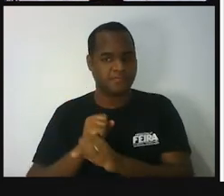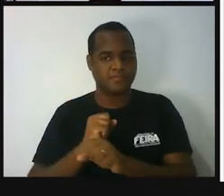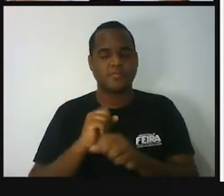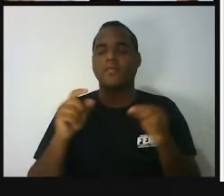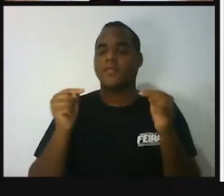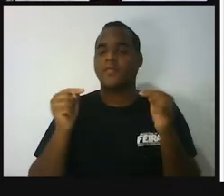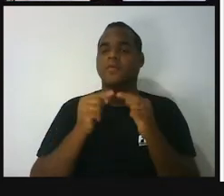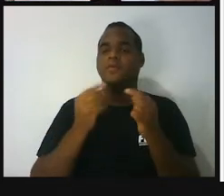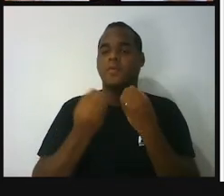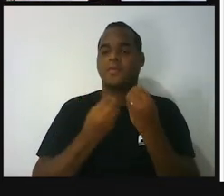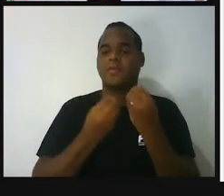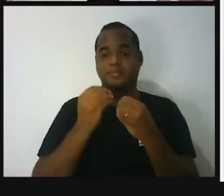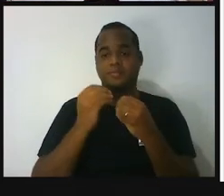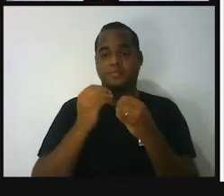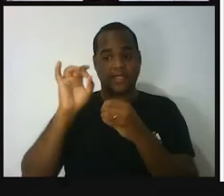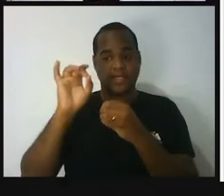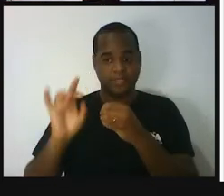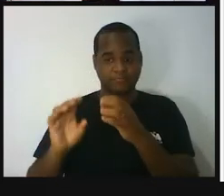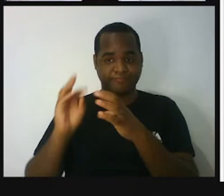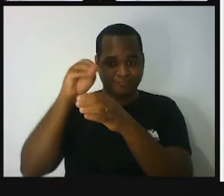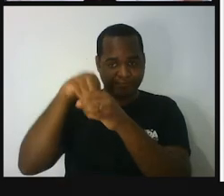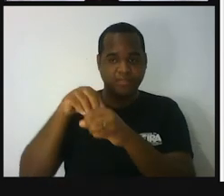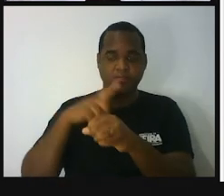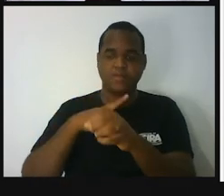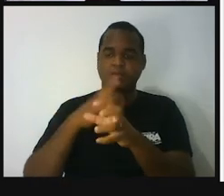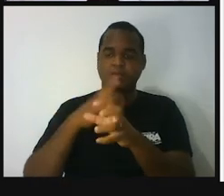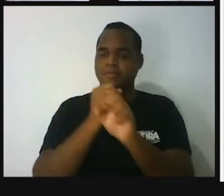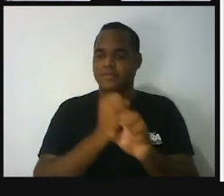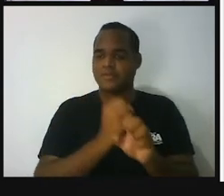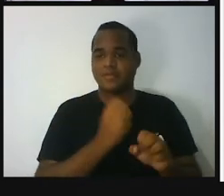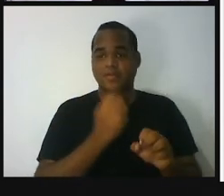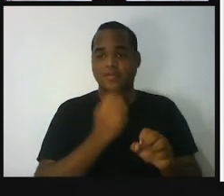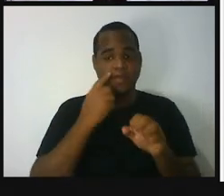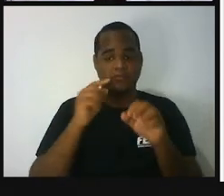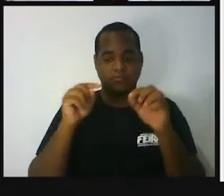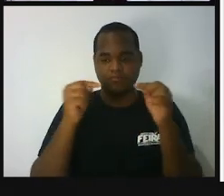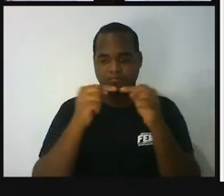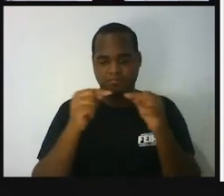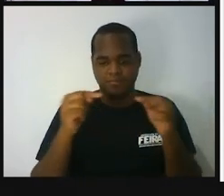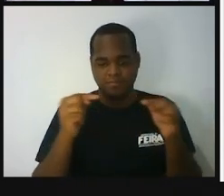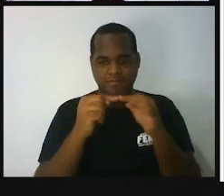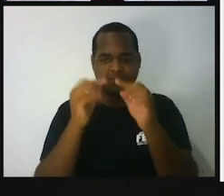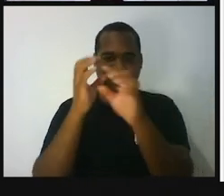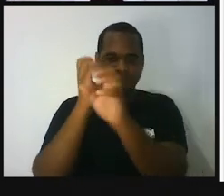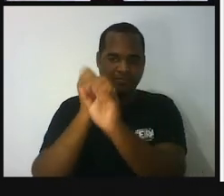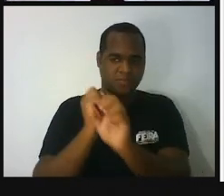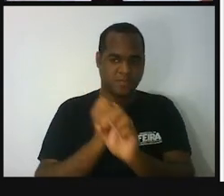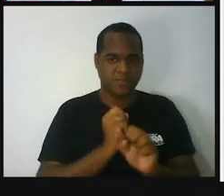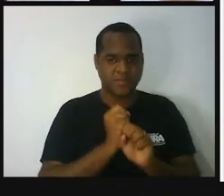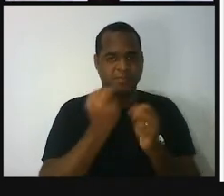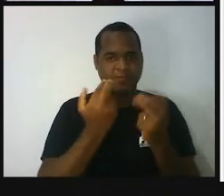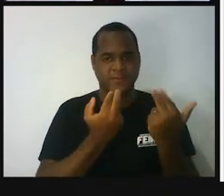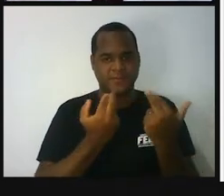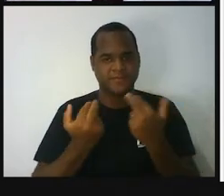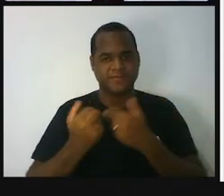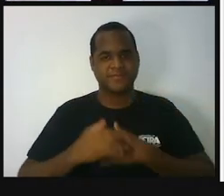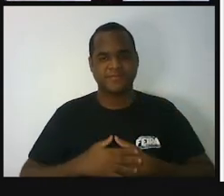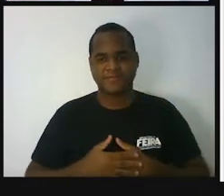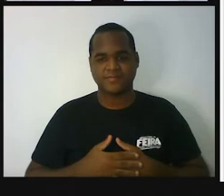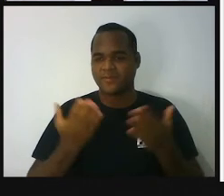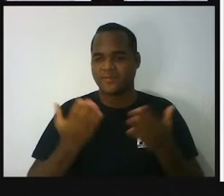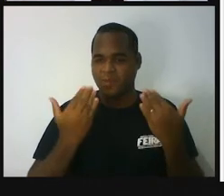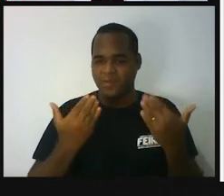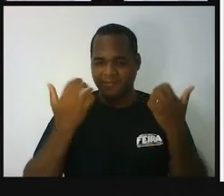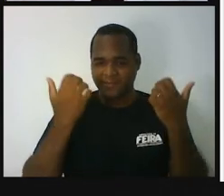medida, medindo os ângulos internos, vendo se esses ângulos internos têm a mesma medida. Bora fazer